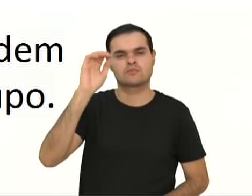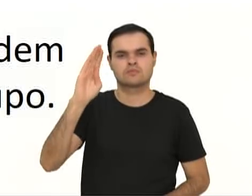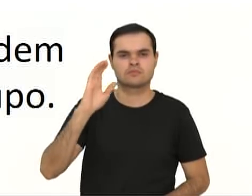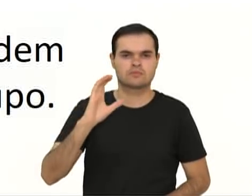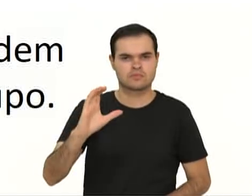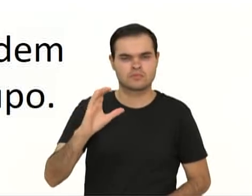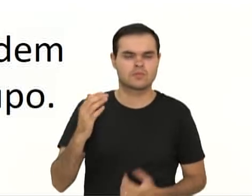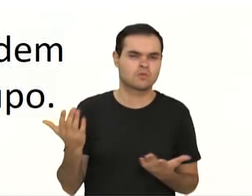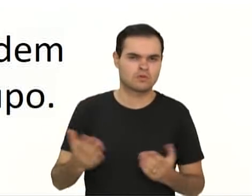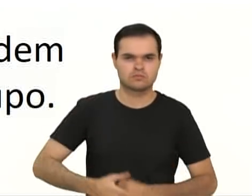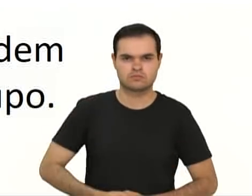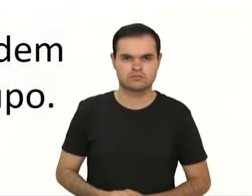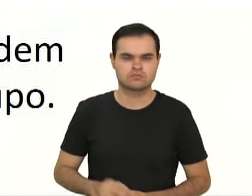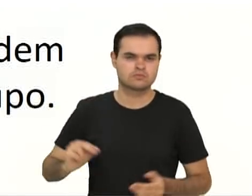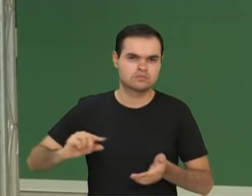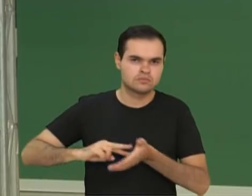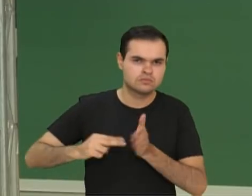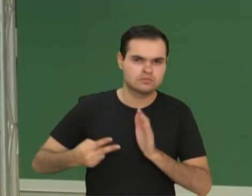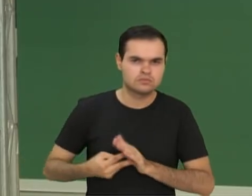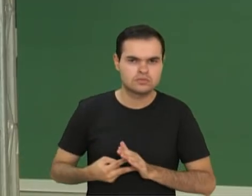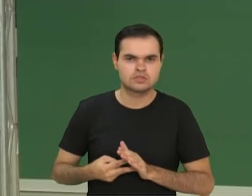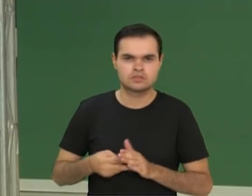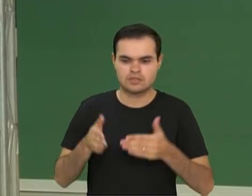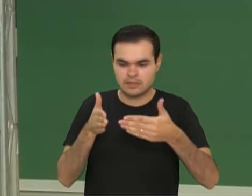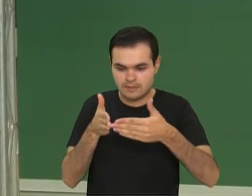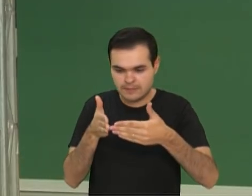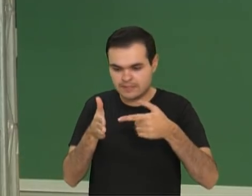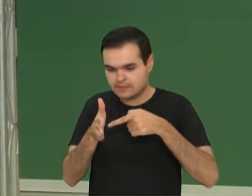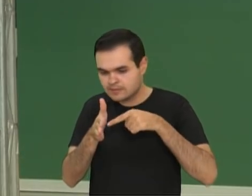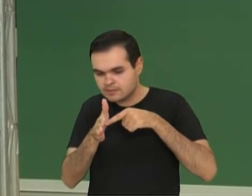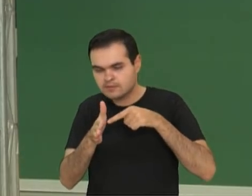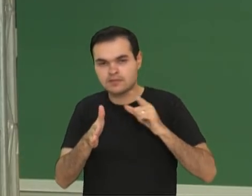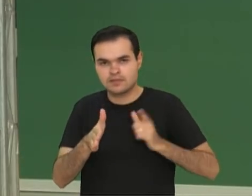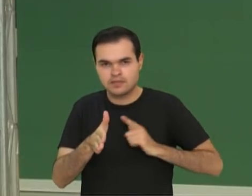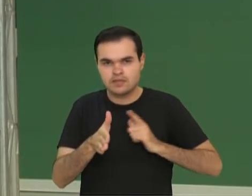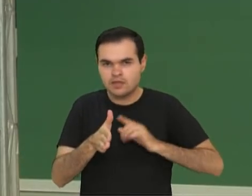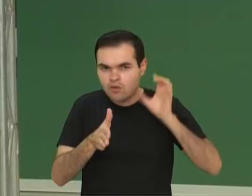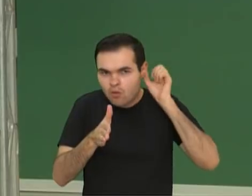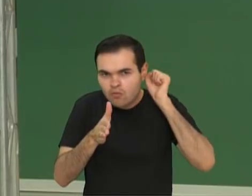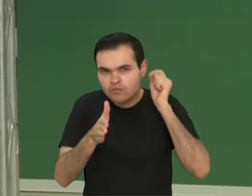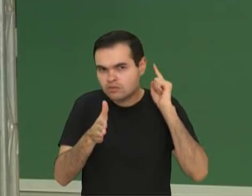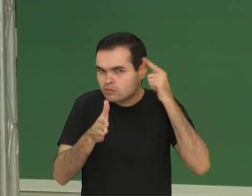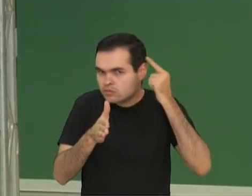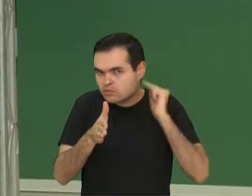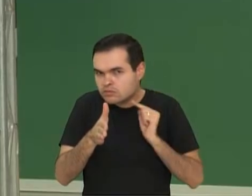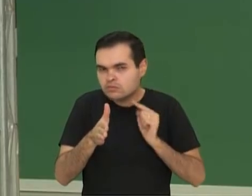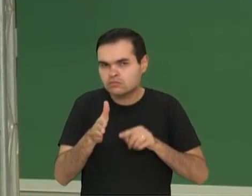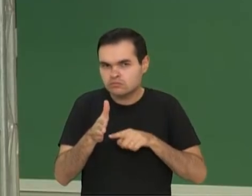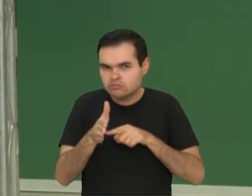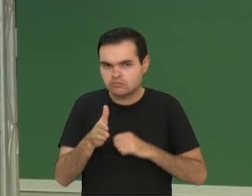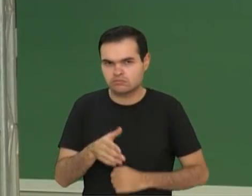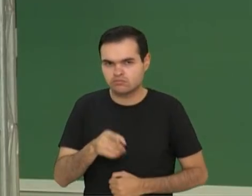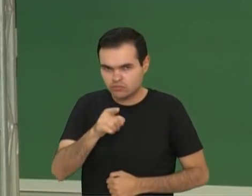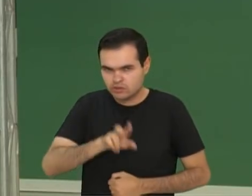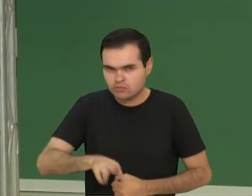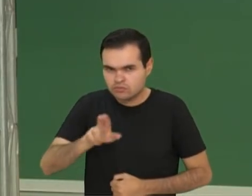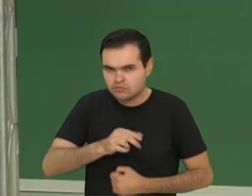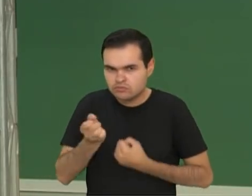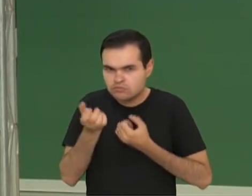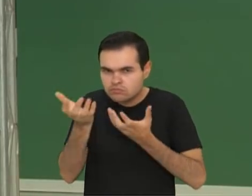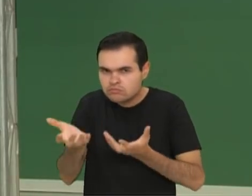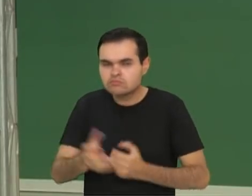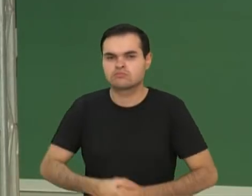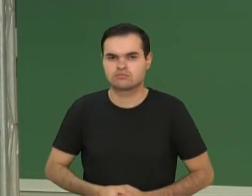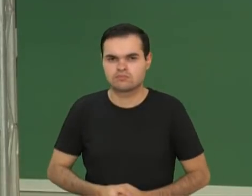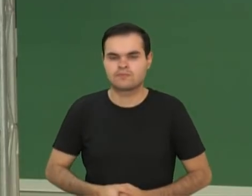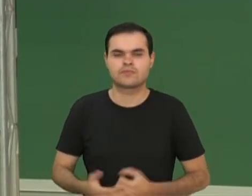B ou na C? O que significa as paredes têm ouvidos, esse ditado popular? Você já ouviu ele? Você usa ele? Então